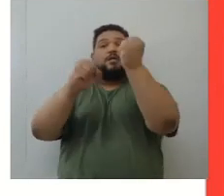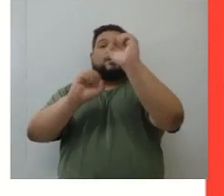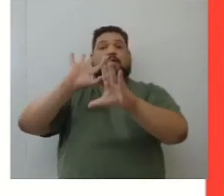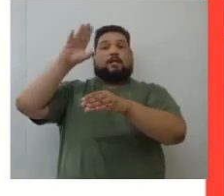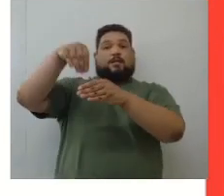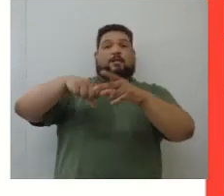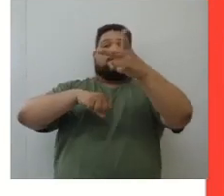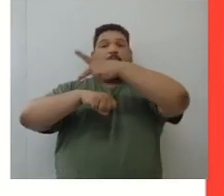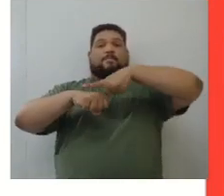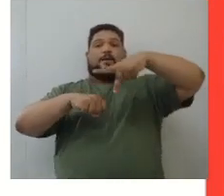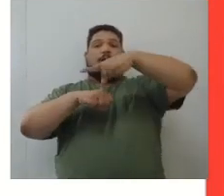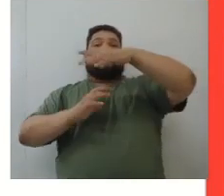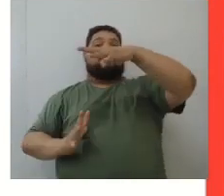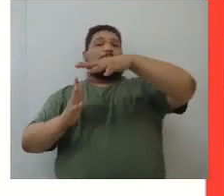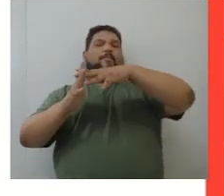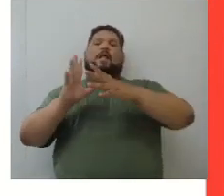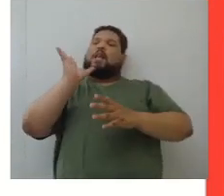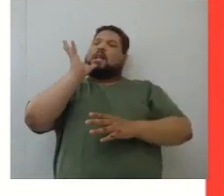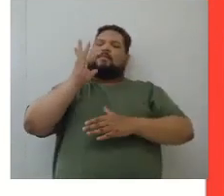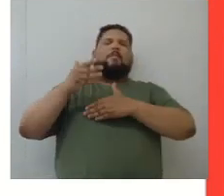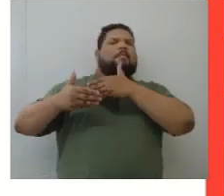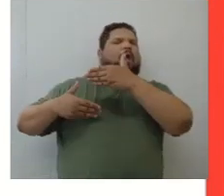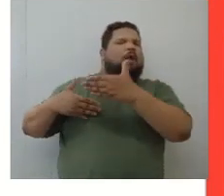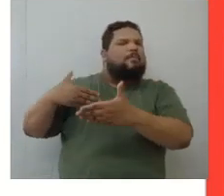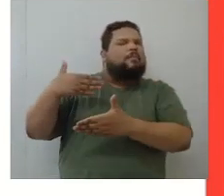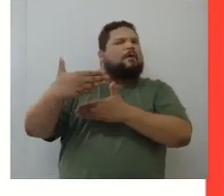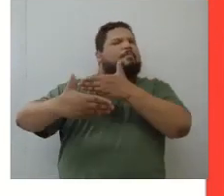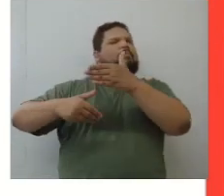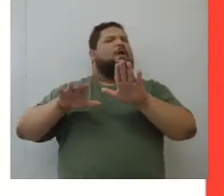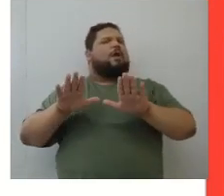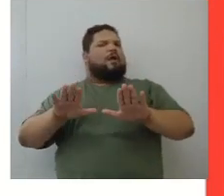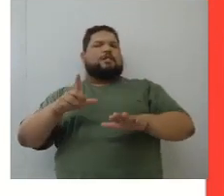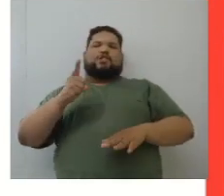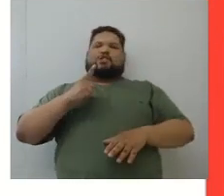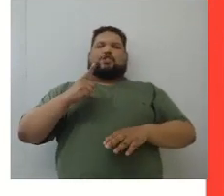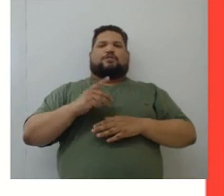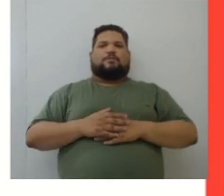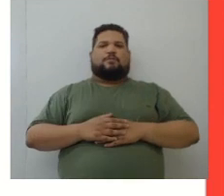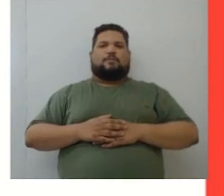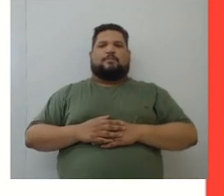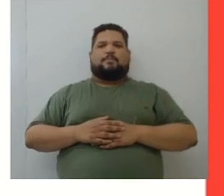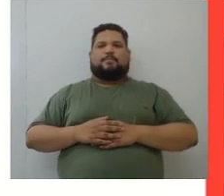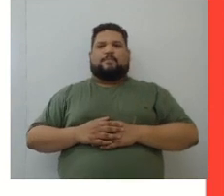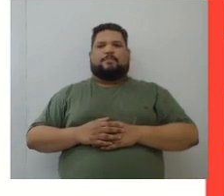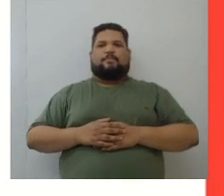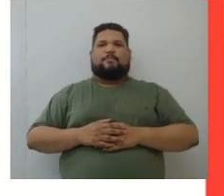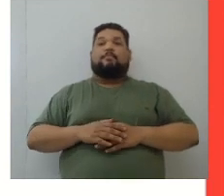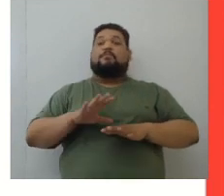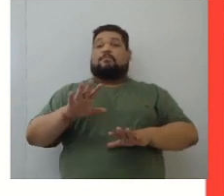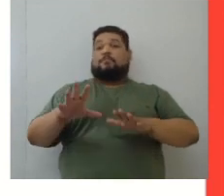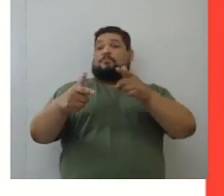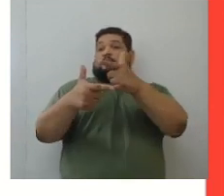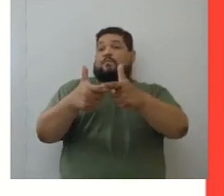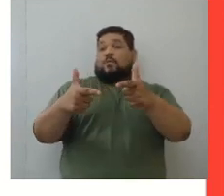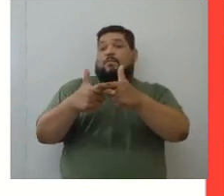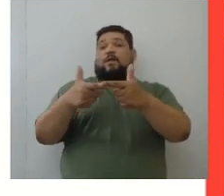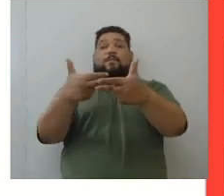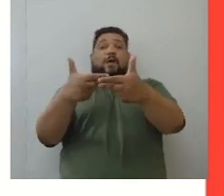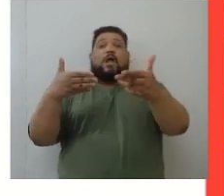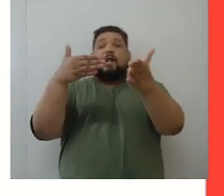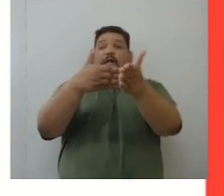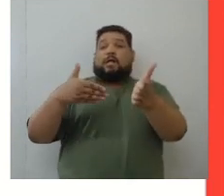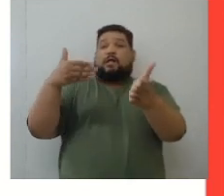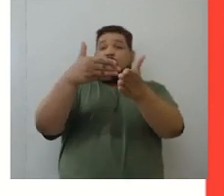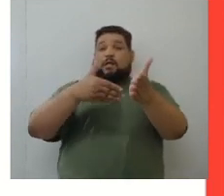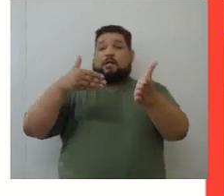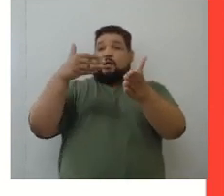ele vai ocorrer de forma lenta, de forma gradual e que vai atenuar todos os empecilhos que são